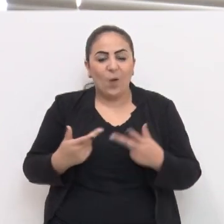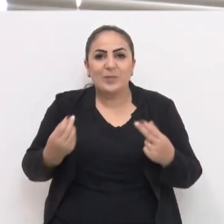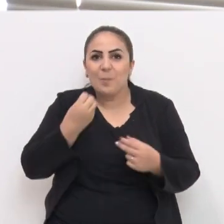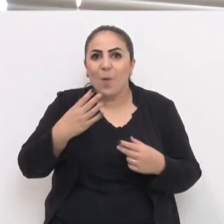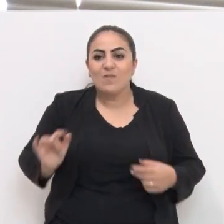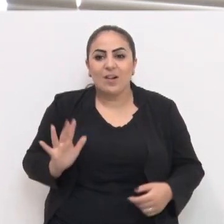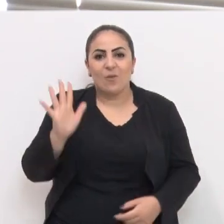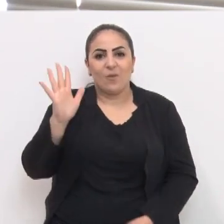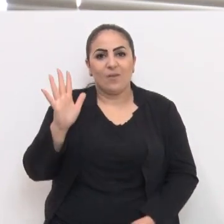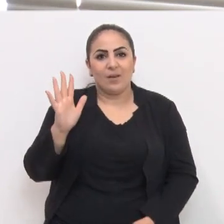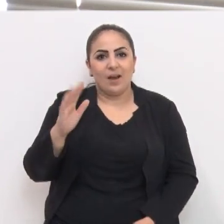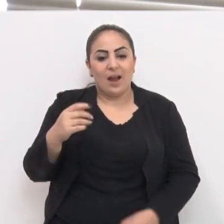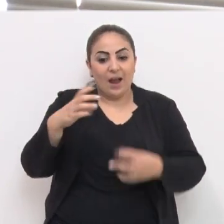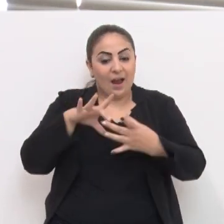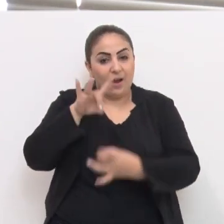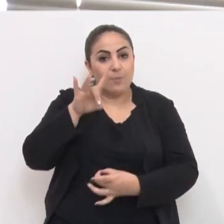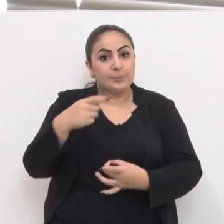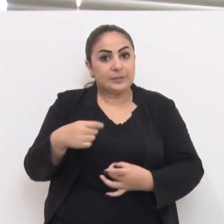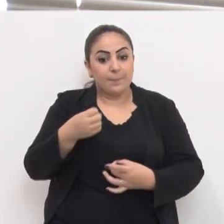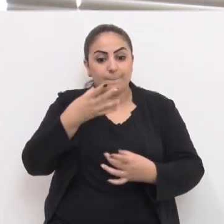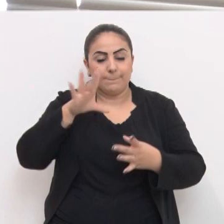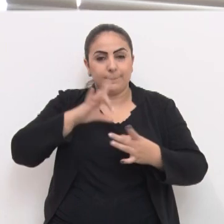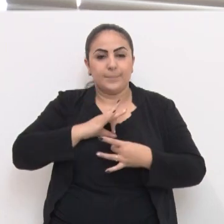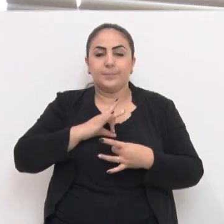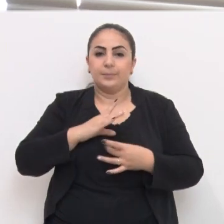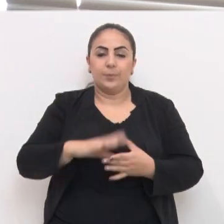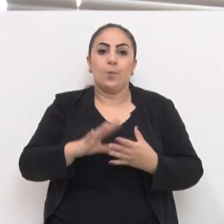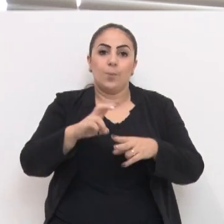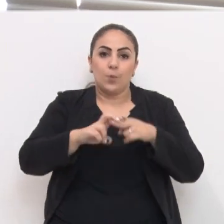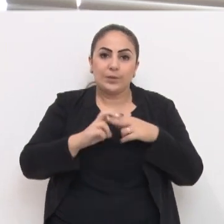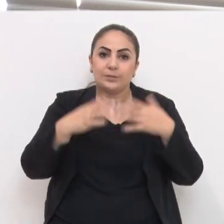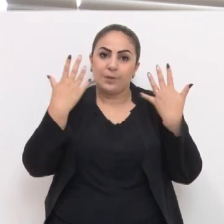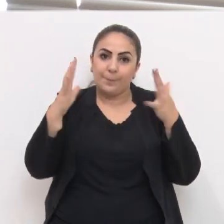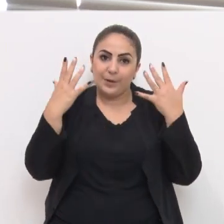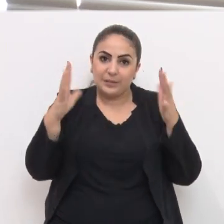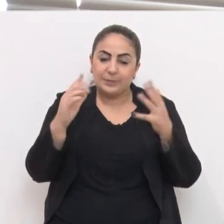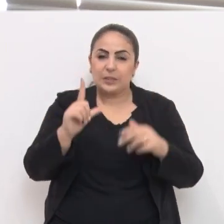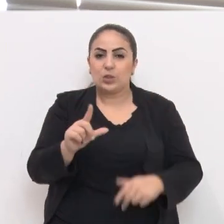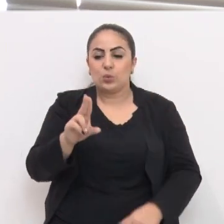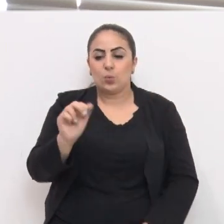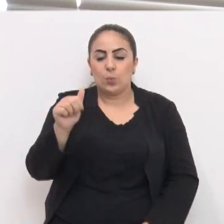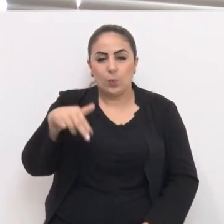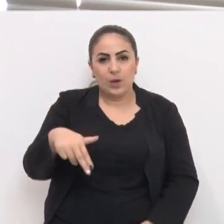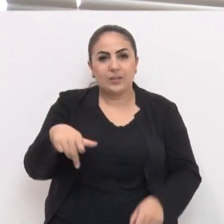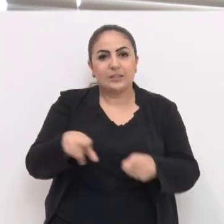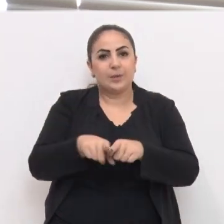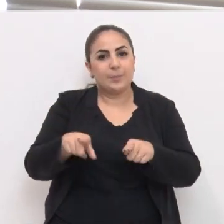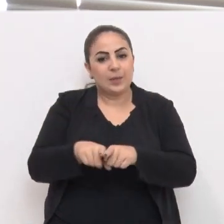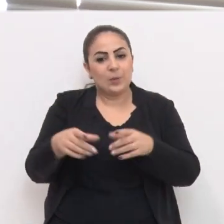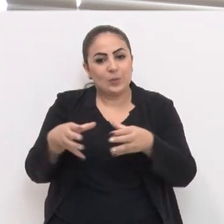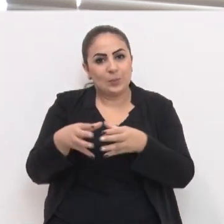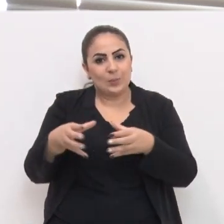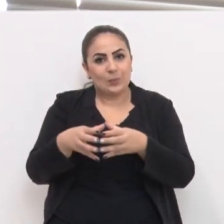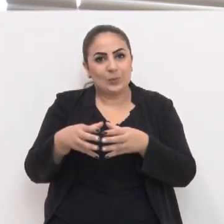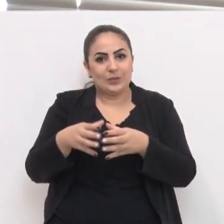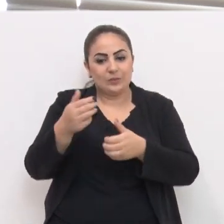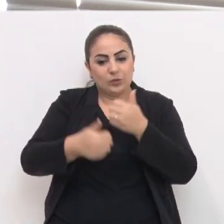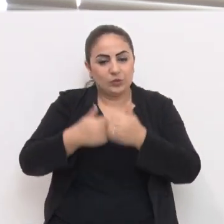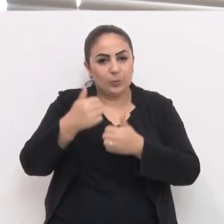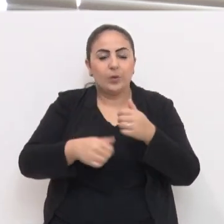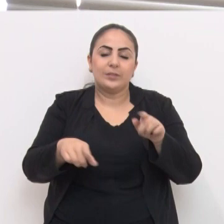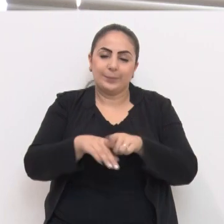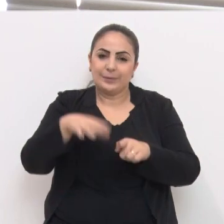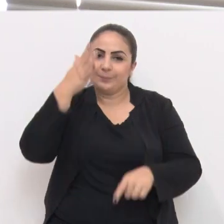que tem que ter uma seleção brasileira ou um clube de futebol. Então, está de parabéns o Luan, está de parabéns aquela seleção e,